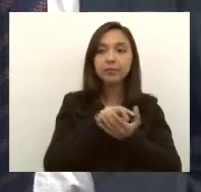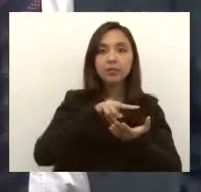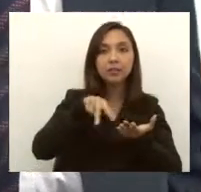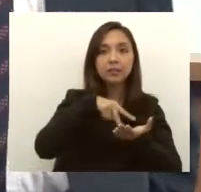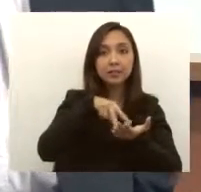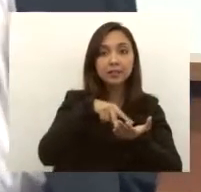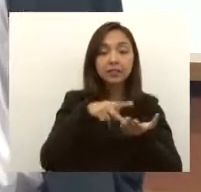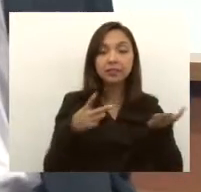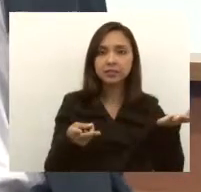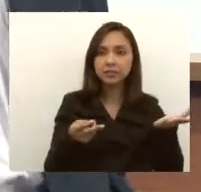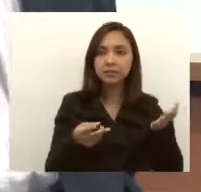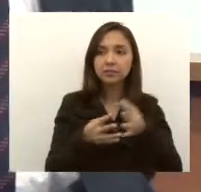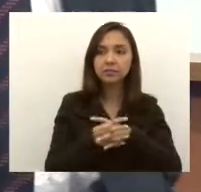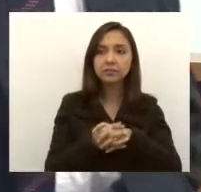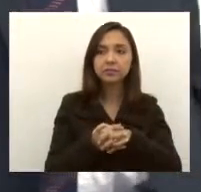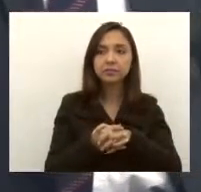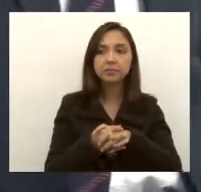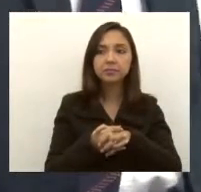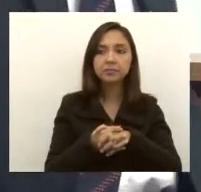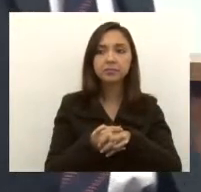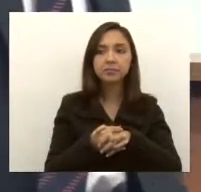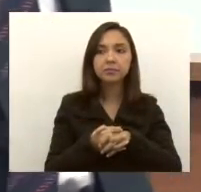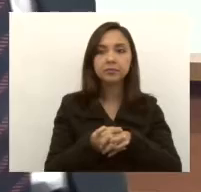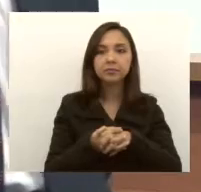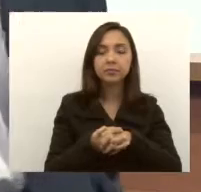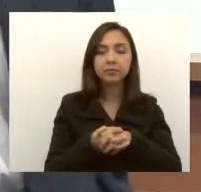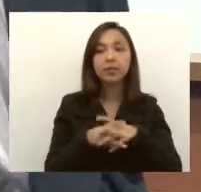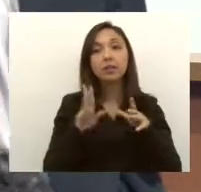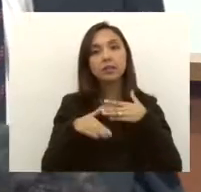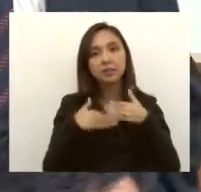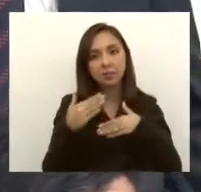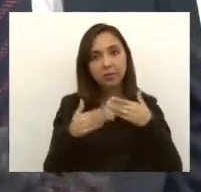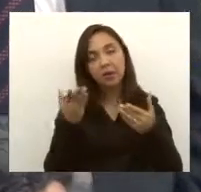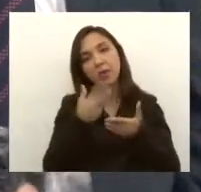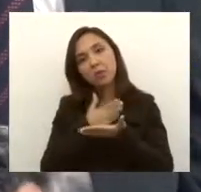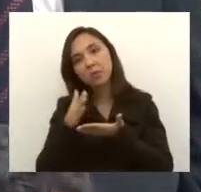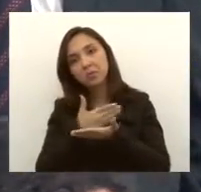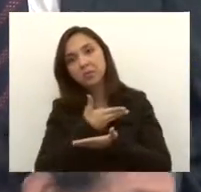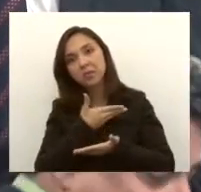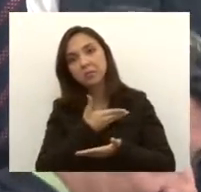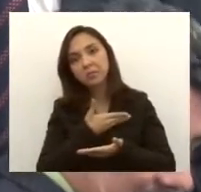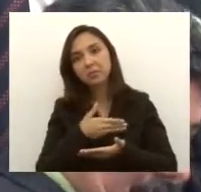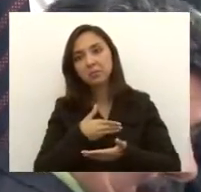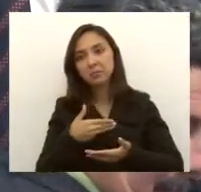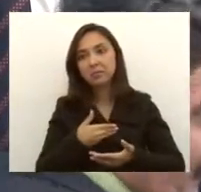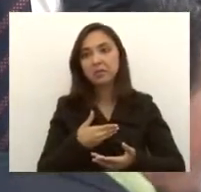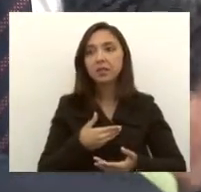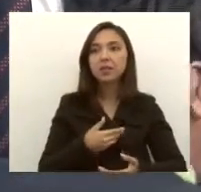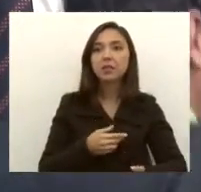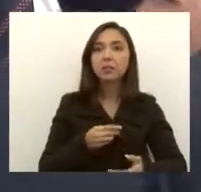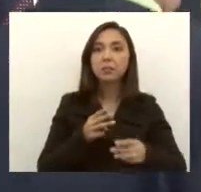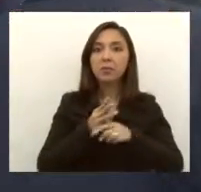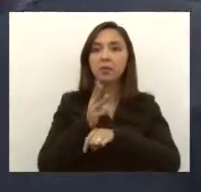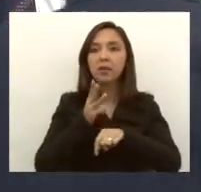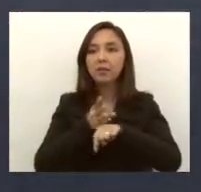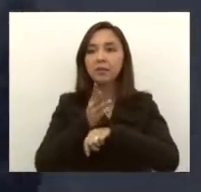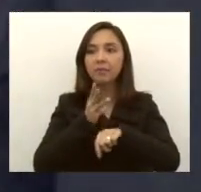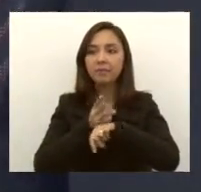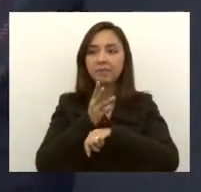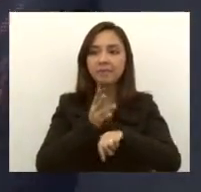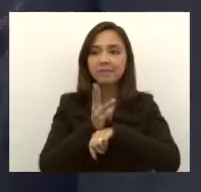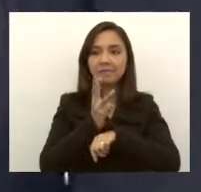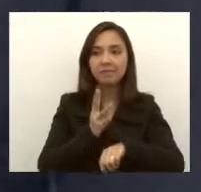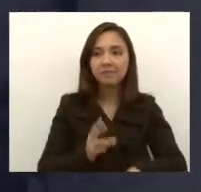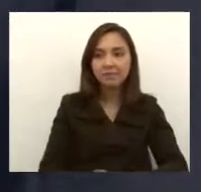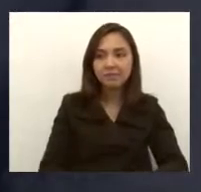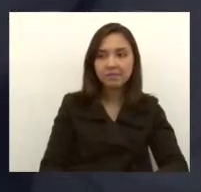reunião no Mansão Danças, meu Deus do céu. Aí alguns amigos lá que estavam lá começaram a mandar pelo zap zap, o WhatsApp,